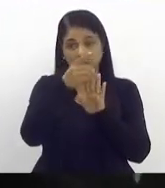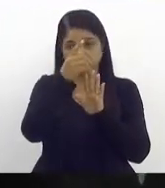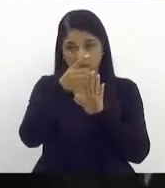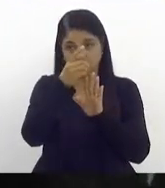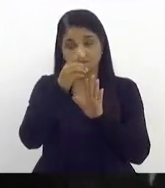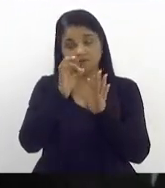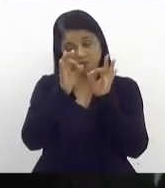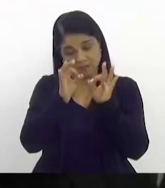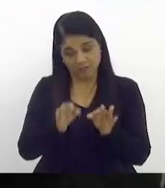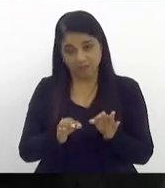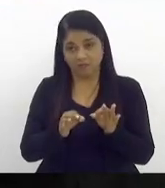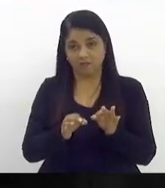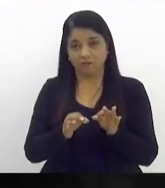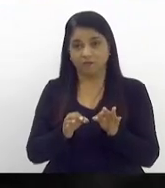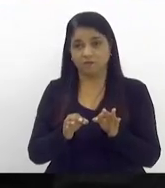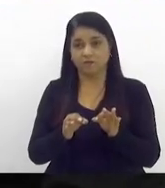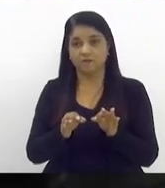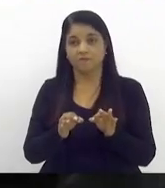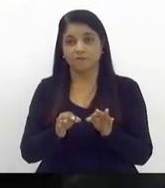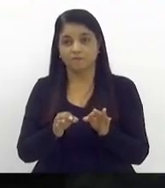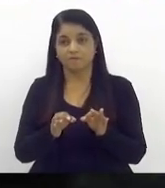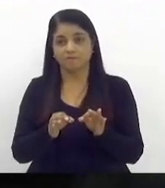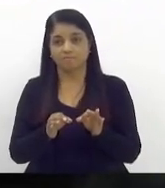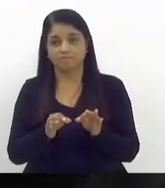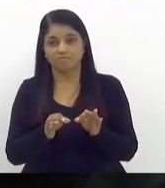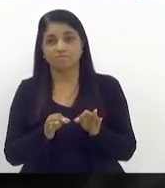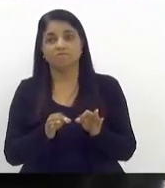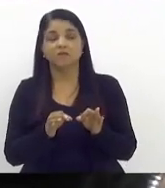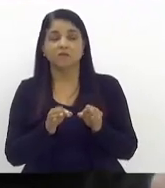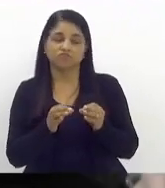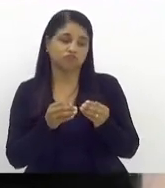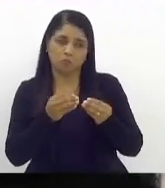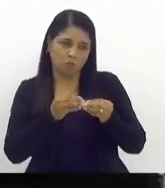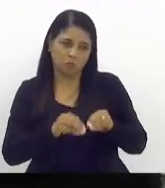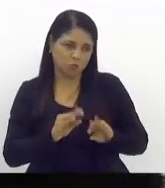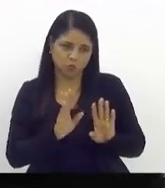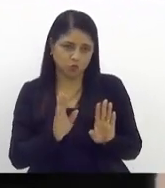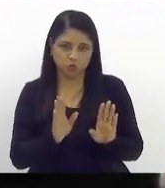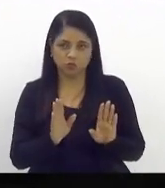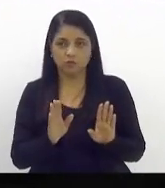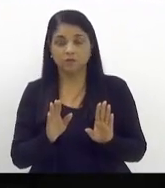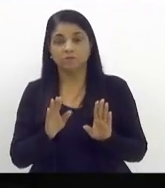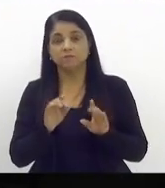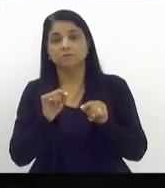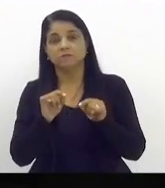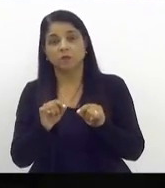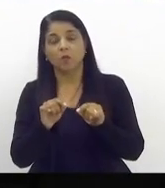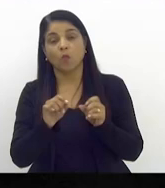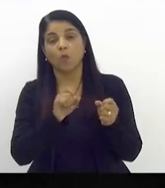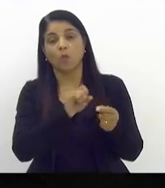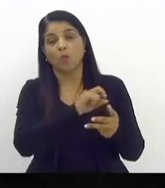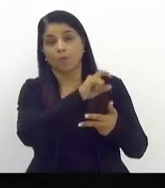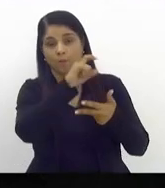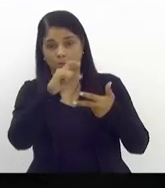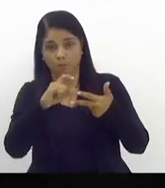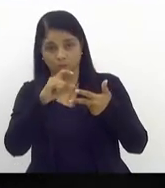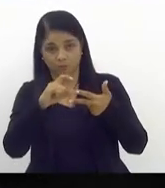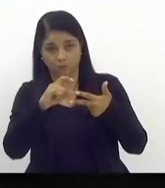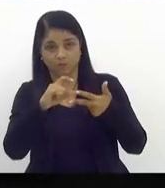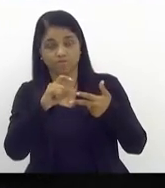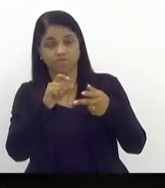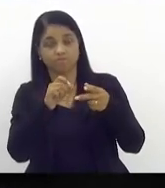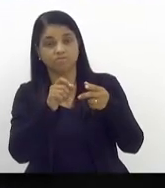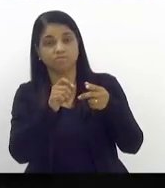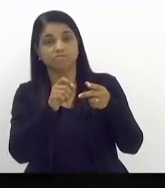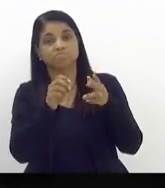tenho certeza que o que abunda no sentido de não prejudica. A previsão de que o Poder Executivo irá regulamentar a